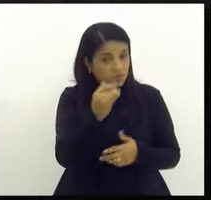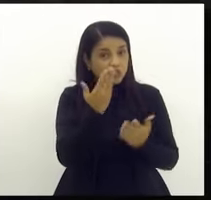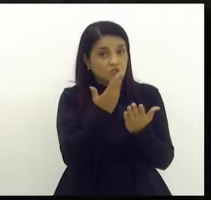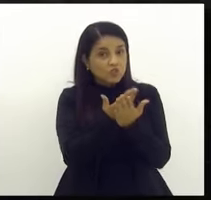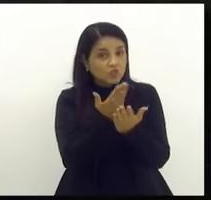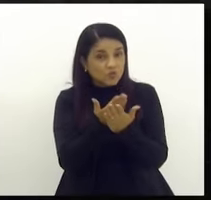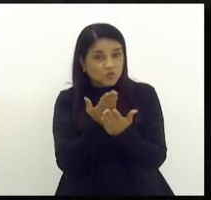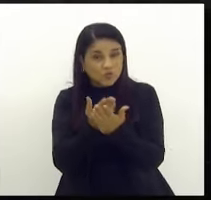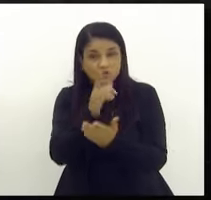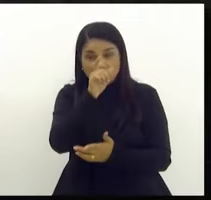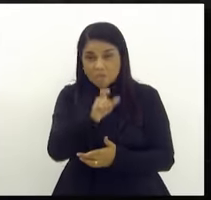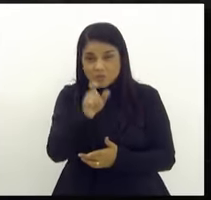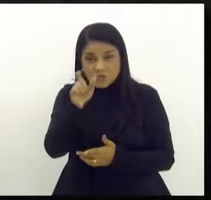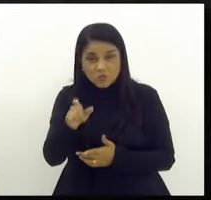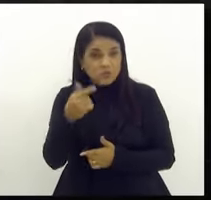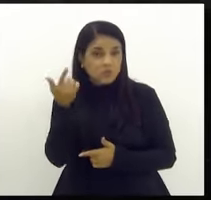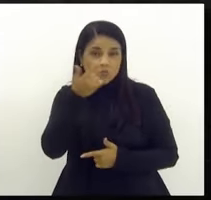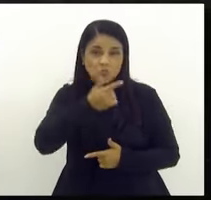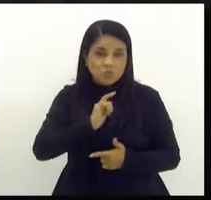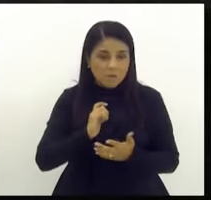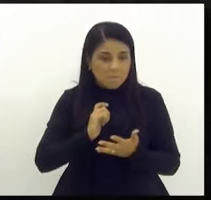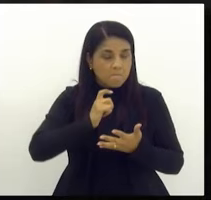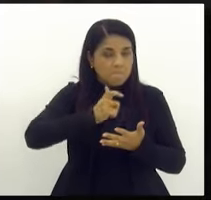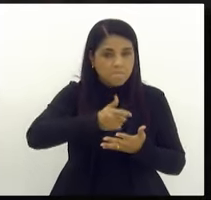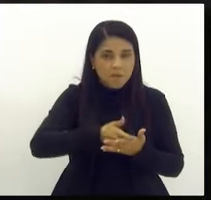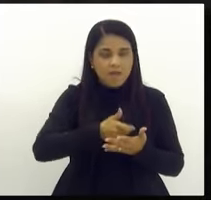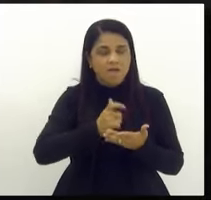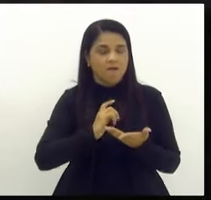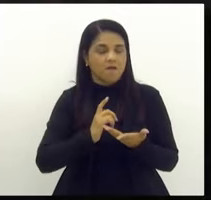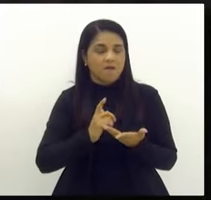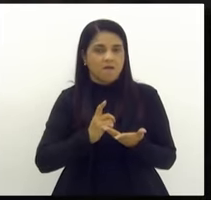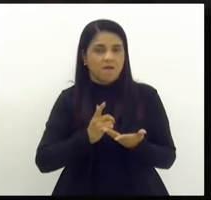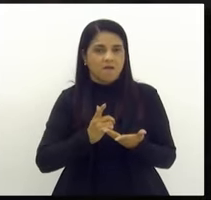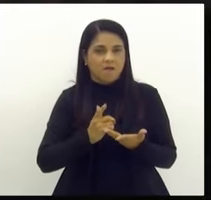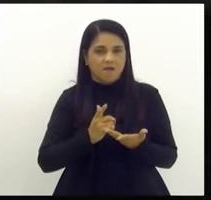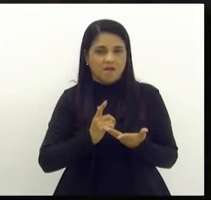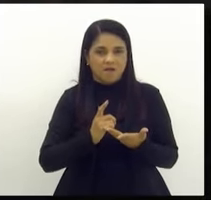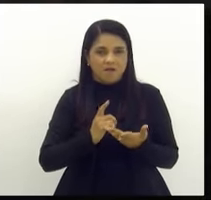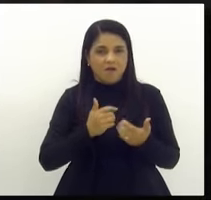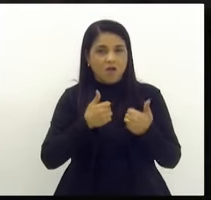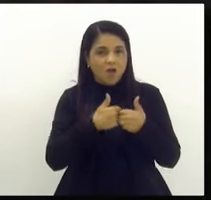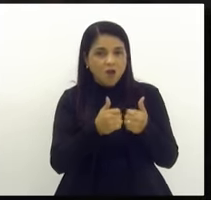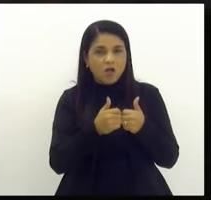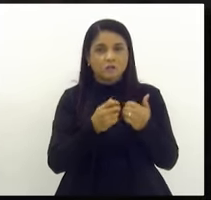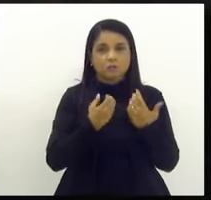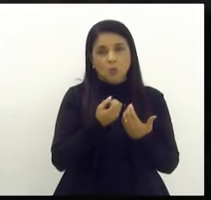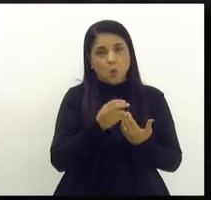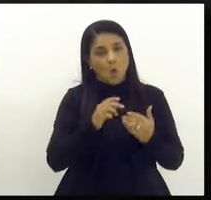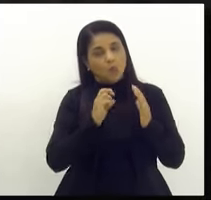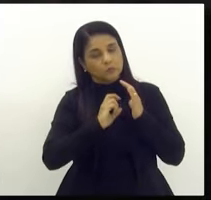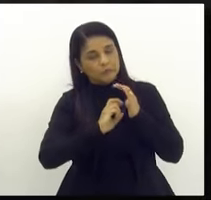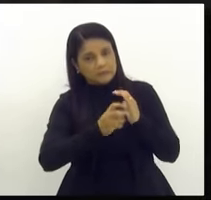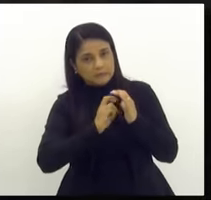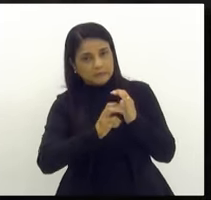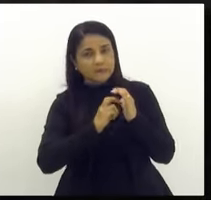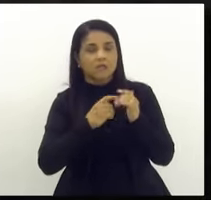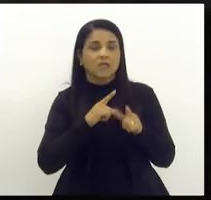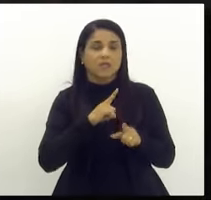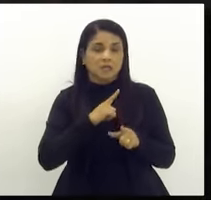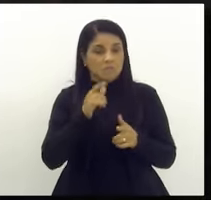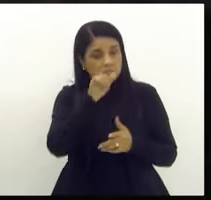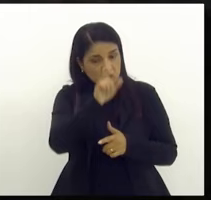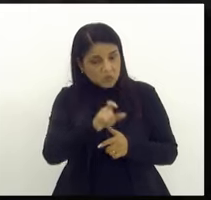aqueles e aquelas que não consegu pagar a passagem ou seja tem muitas pessoas hoje em tratamento de câncer em